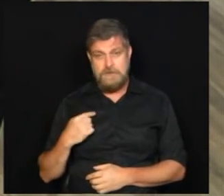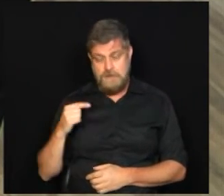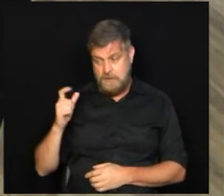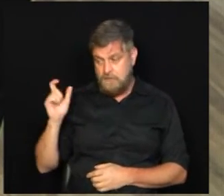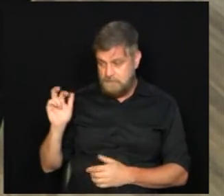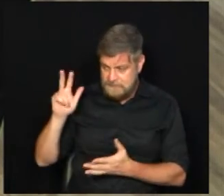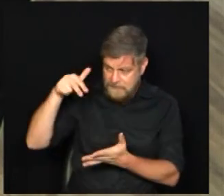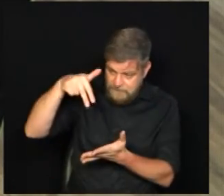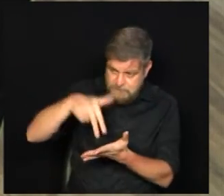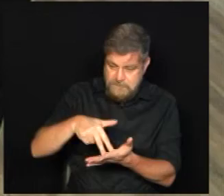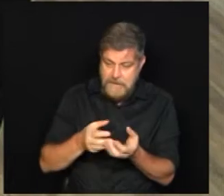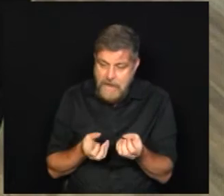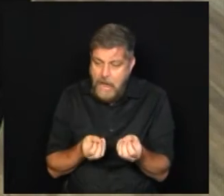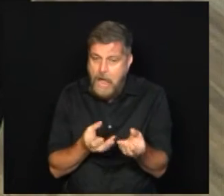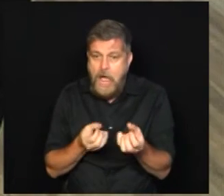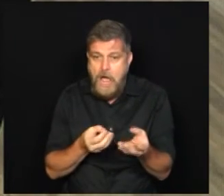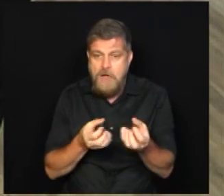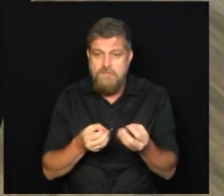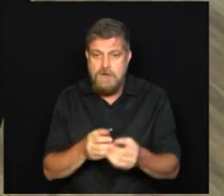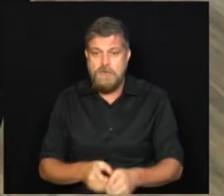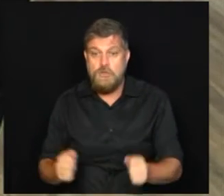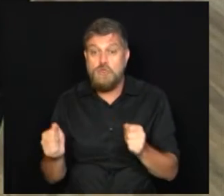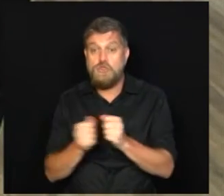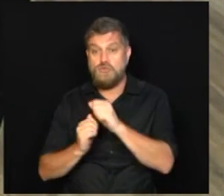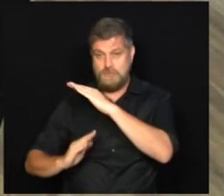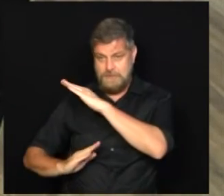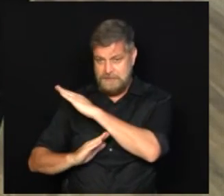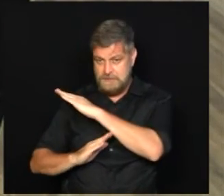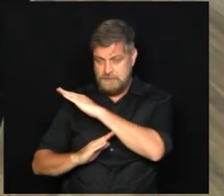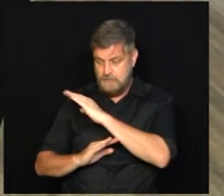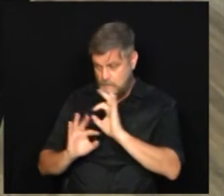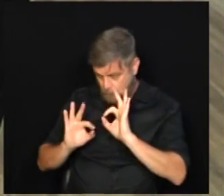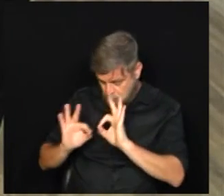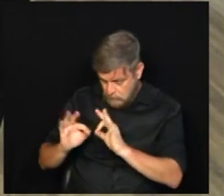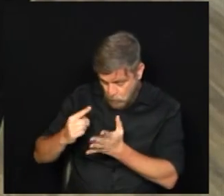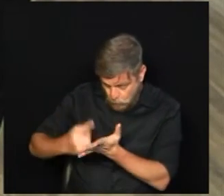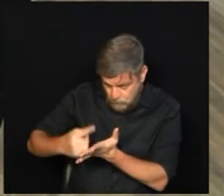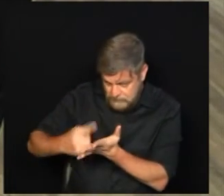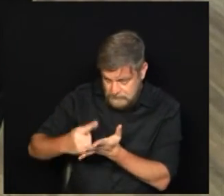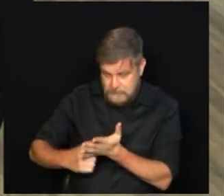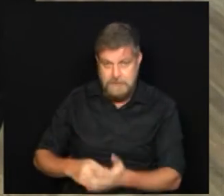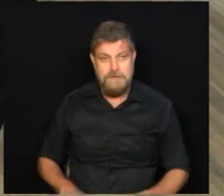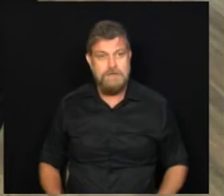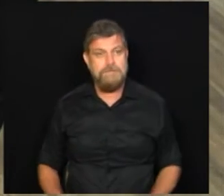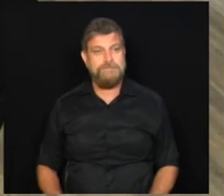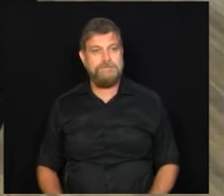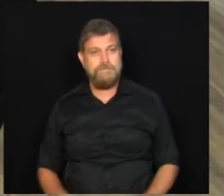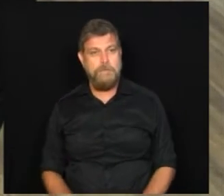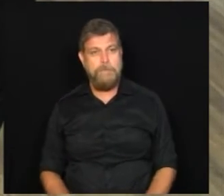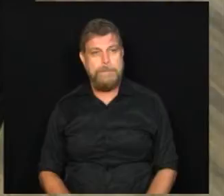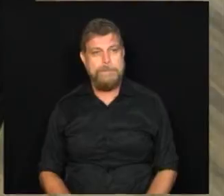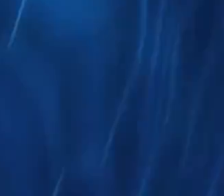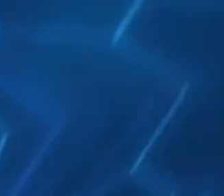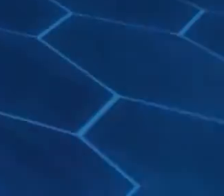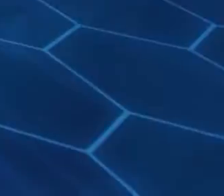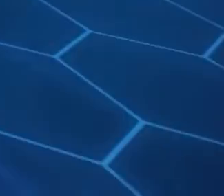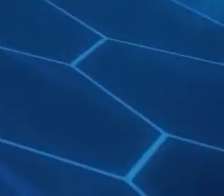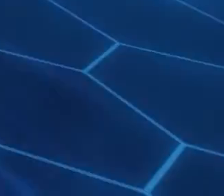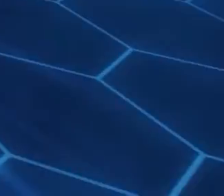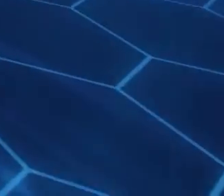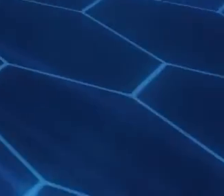você volta informando junto com as notícias do Legislativo Tá certo laminado até já até daqui a pouco então